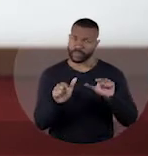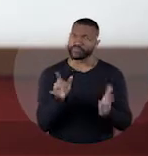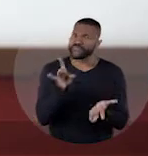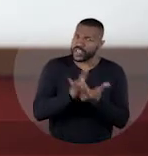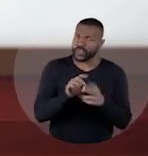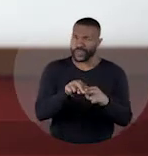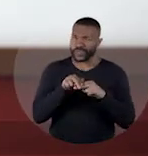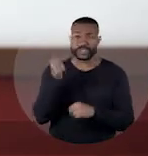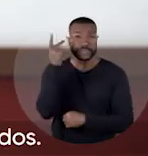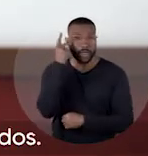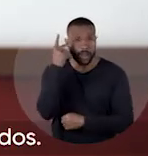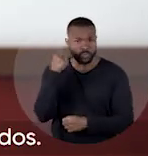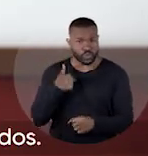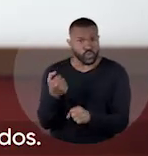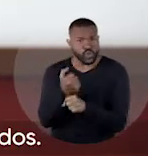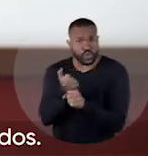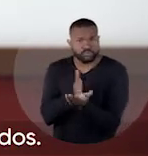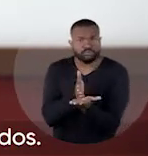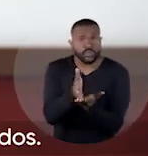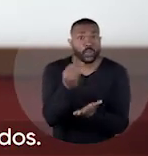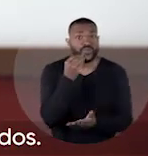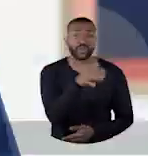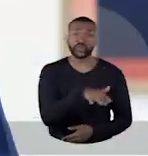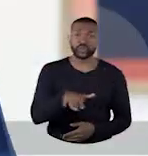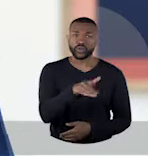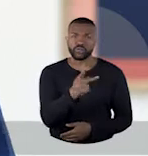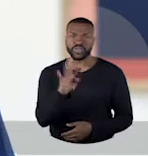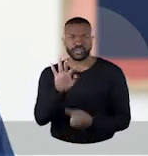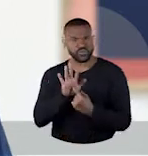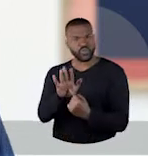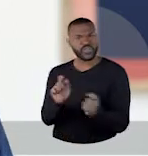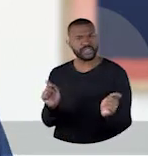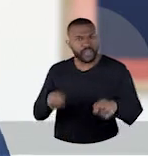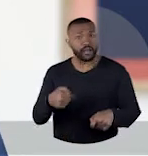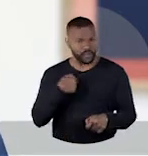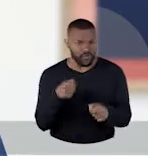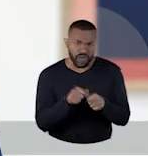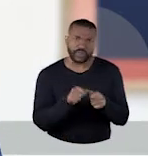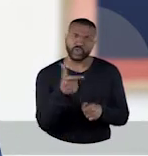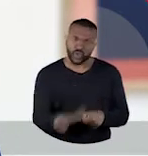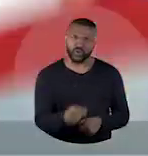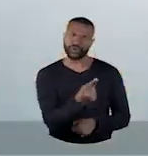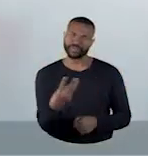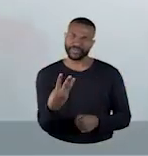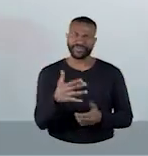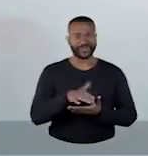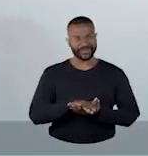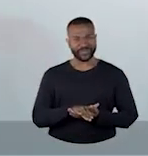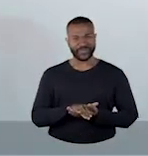de verdade por São Paulo e construir um caminho de oportunidade para todos. O PT já mostrou que é possível e eu vou fazer de novo.